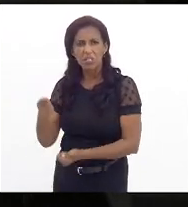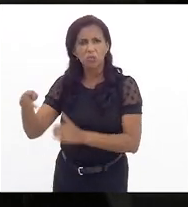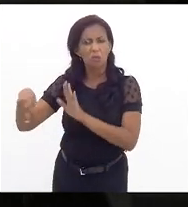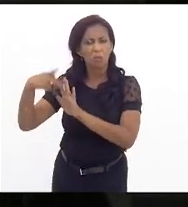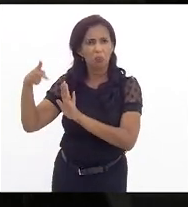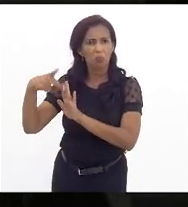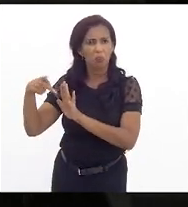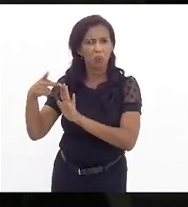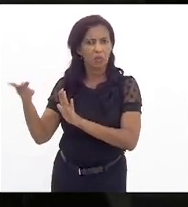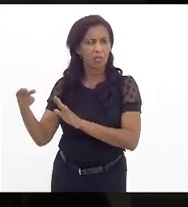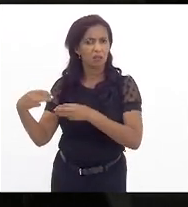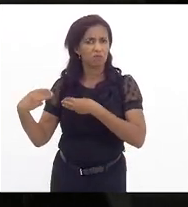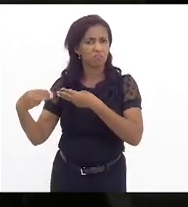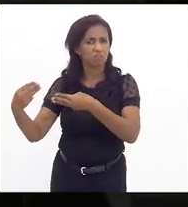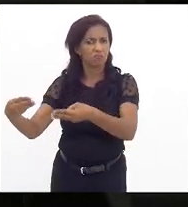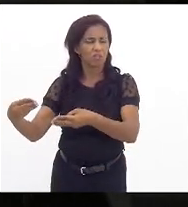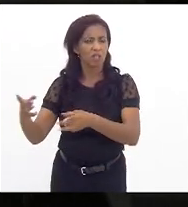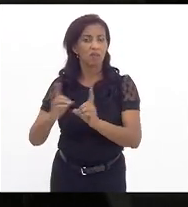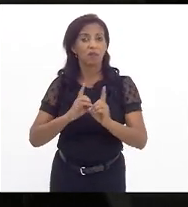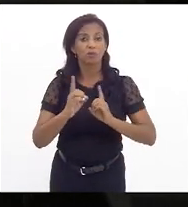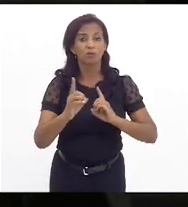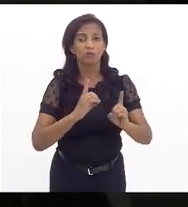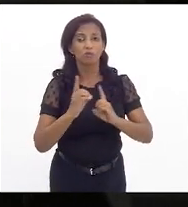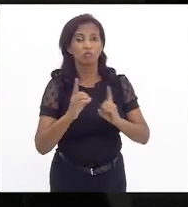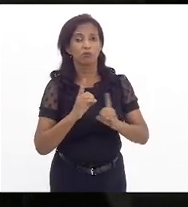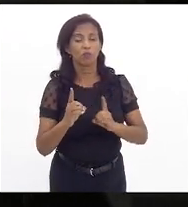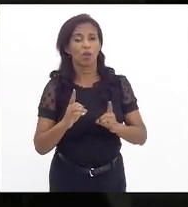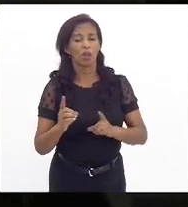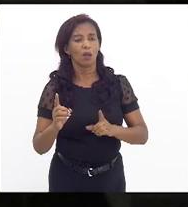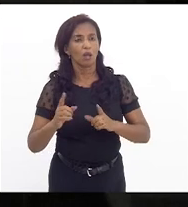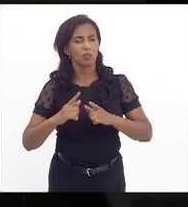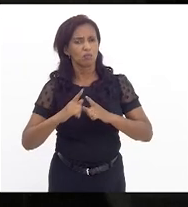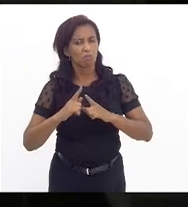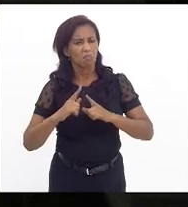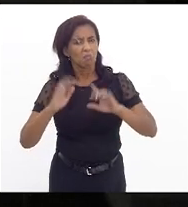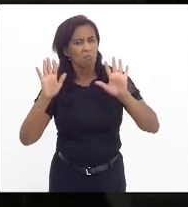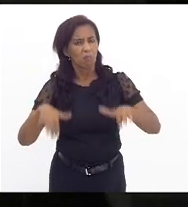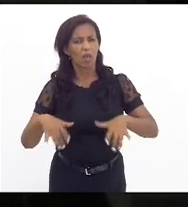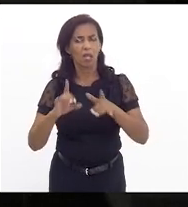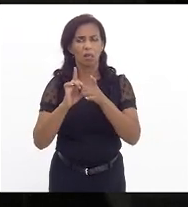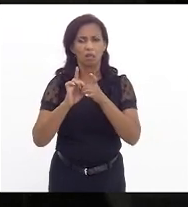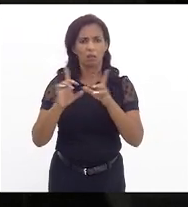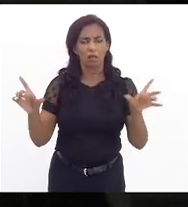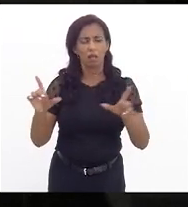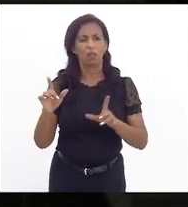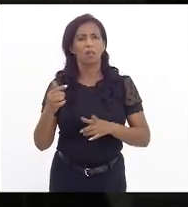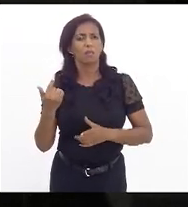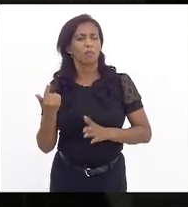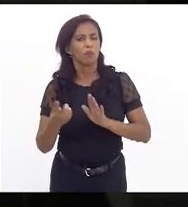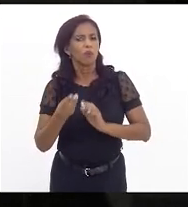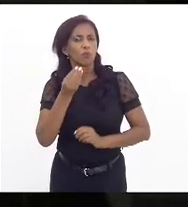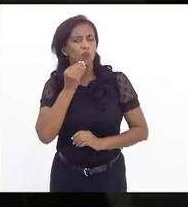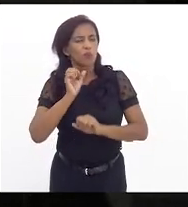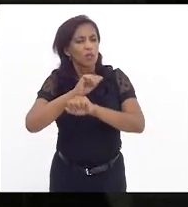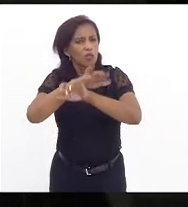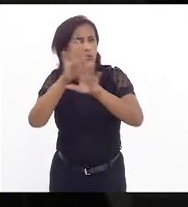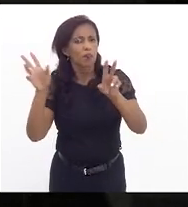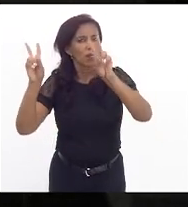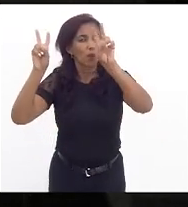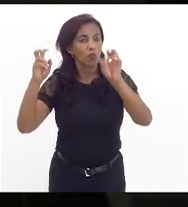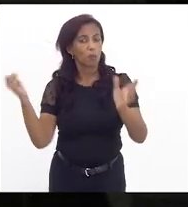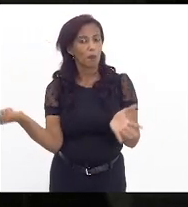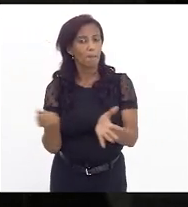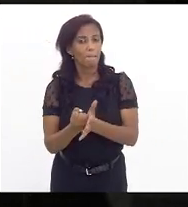portaria ministerial e faça um debate denso, democrático, transparente, porque se trata de um tema que vai ter